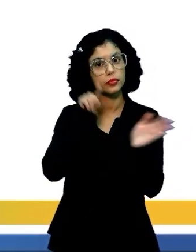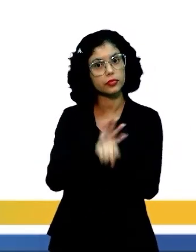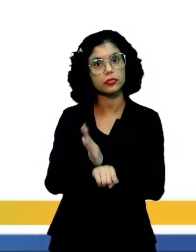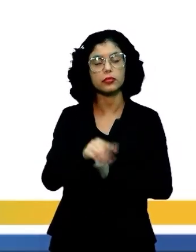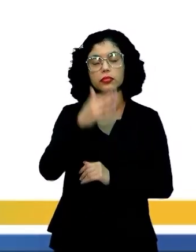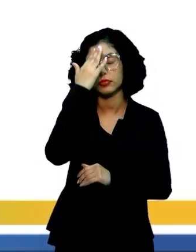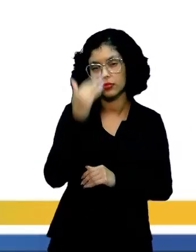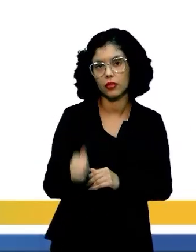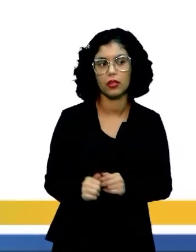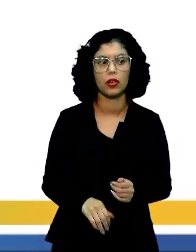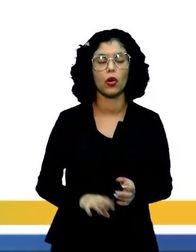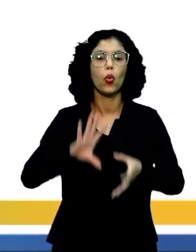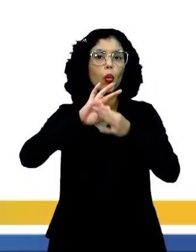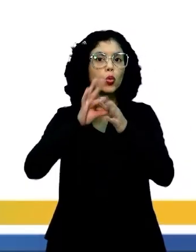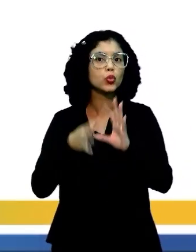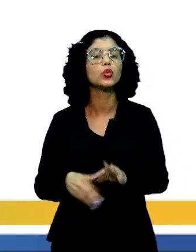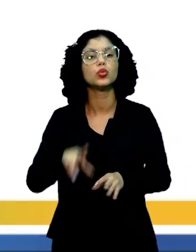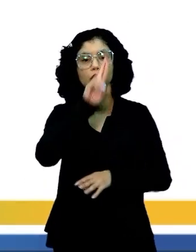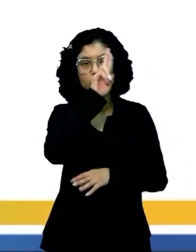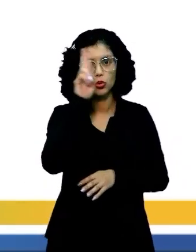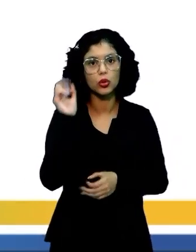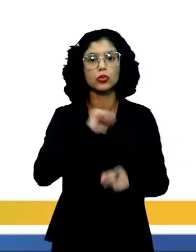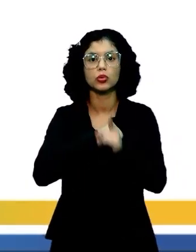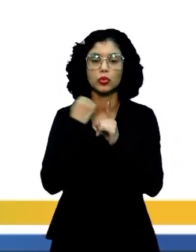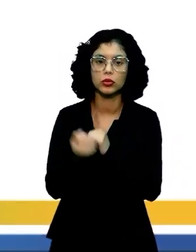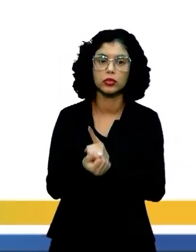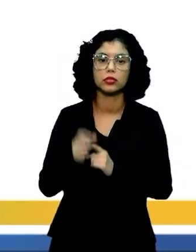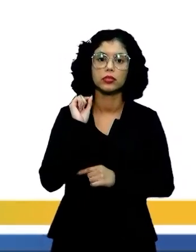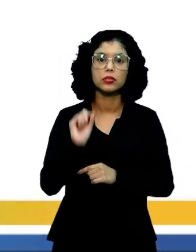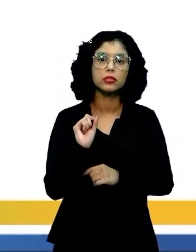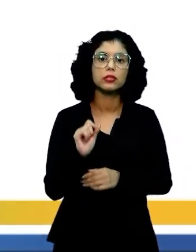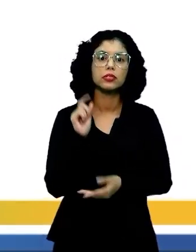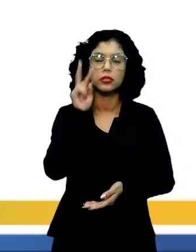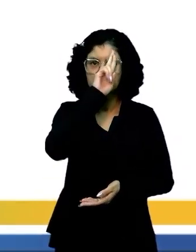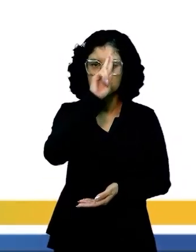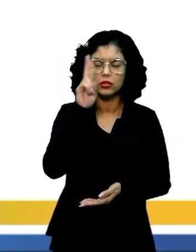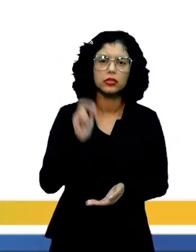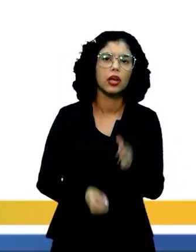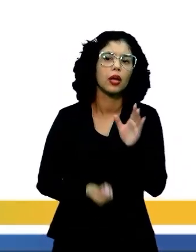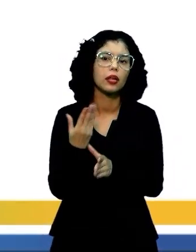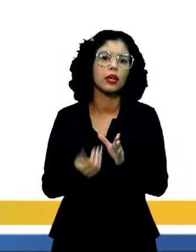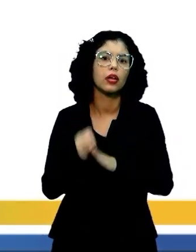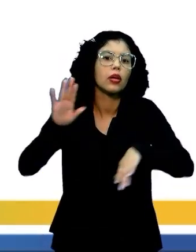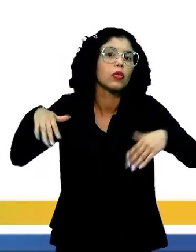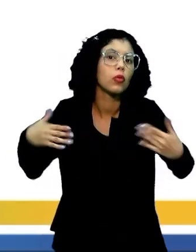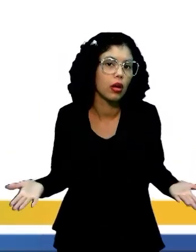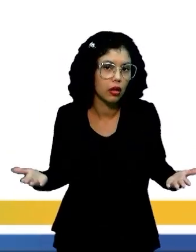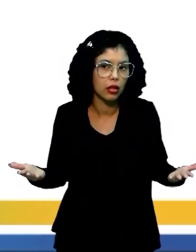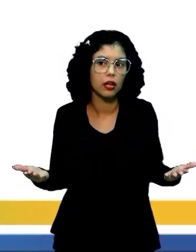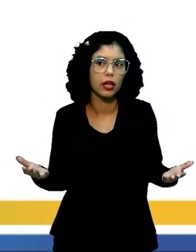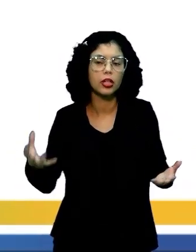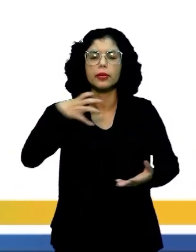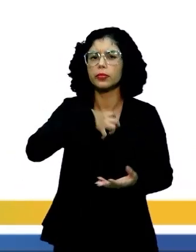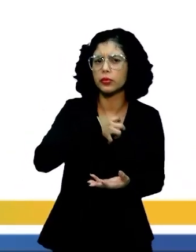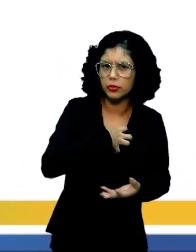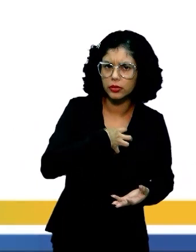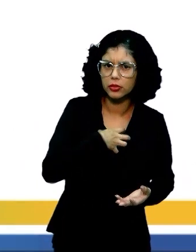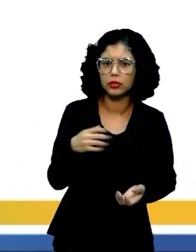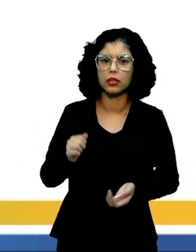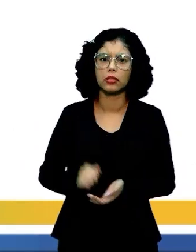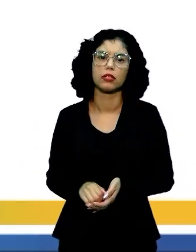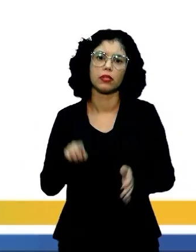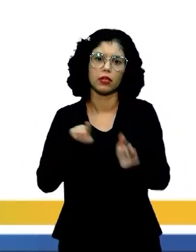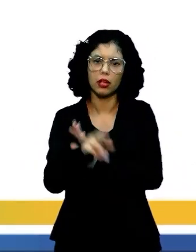ela quer saber do contexto histórico-social, quer dizer, esse texto está produzido em que época? Em que momento?